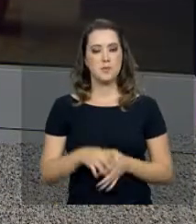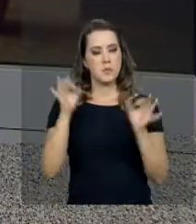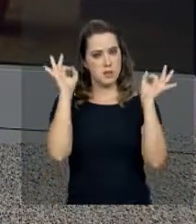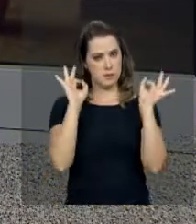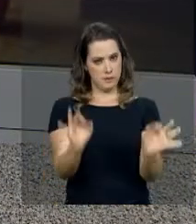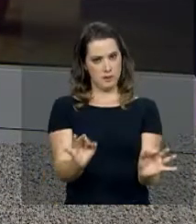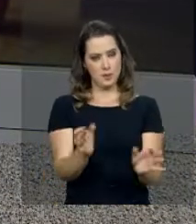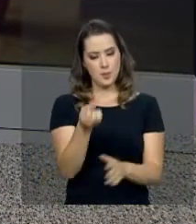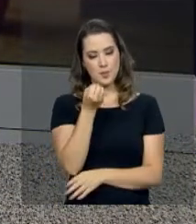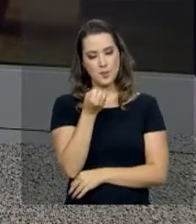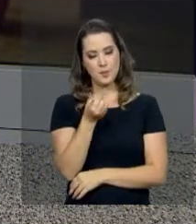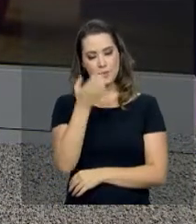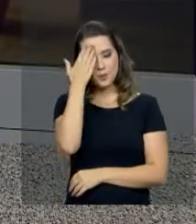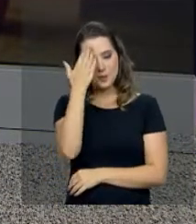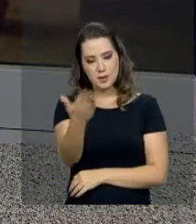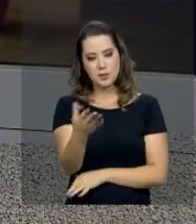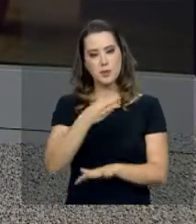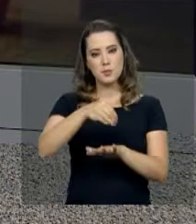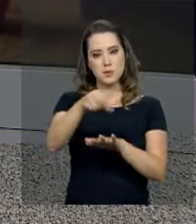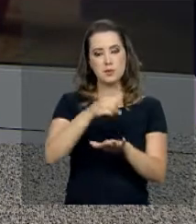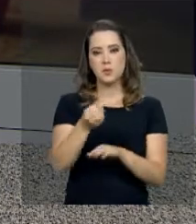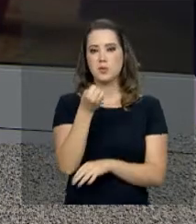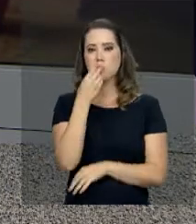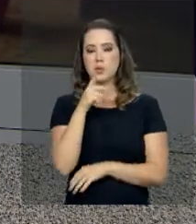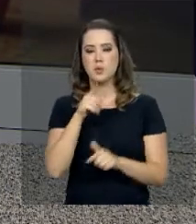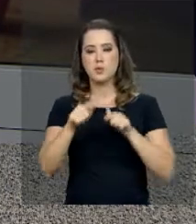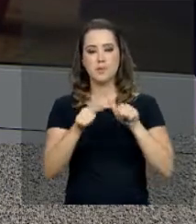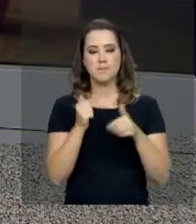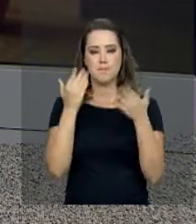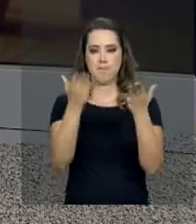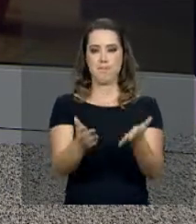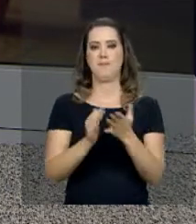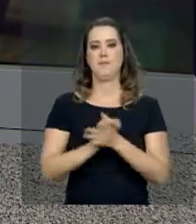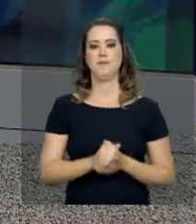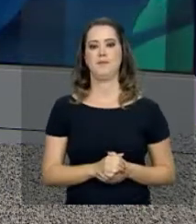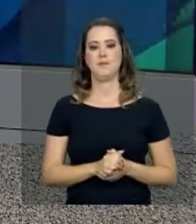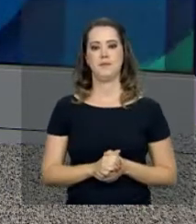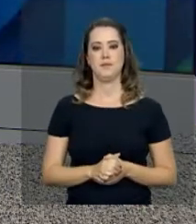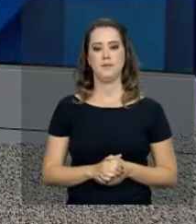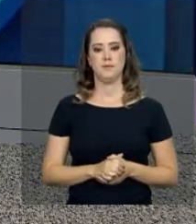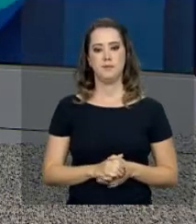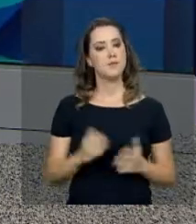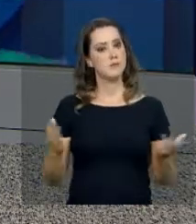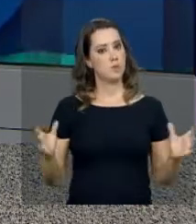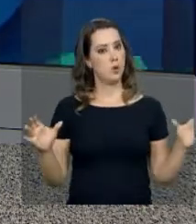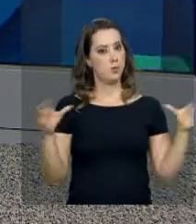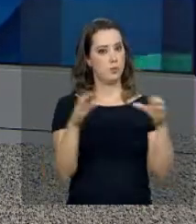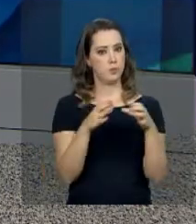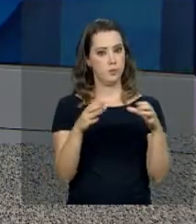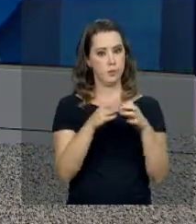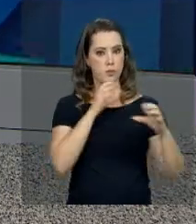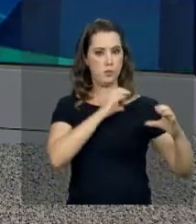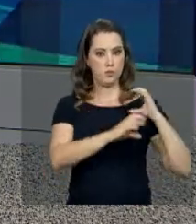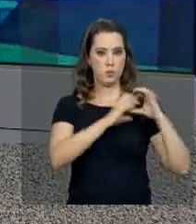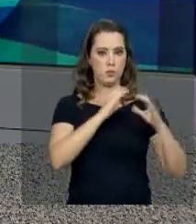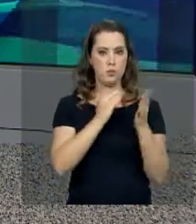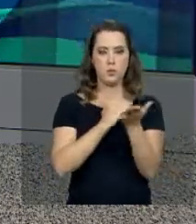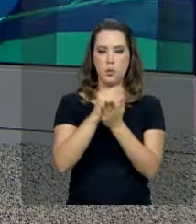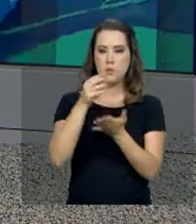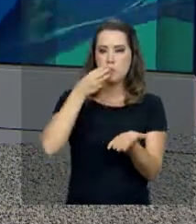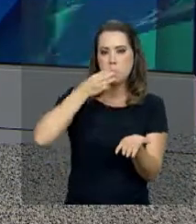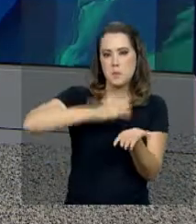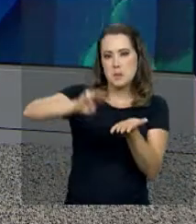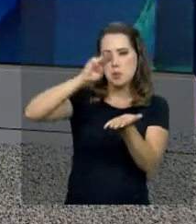bem então, Márcia. Muito obrigado pelas informações e um ótimo trabalho aí para você. A Agência Nacional de Telecomunicações já começou a